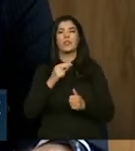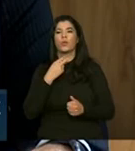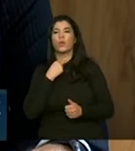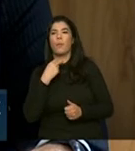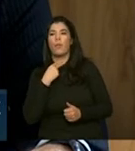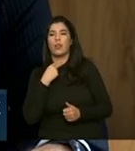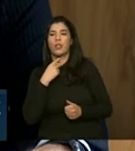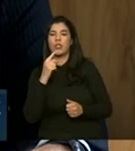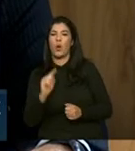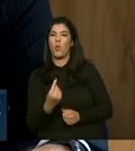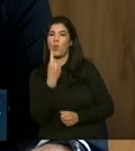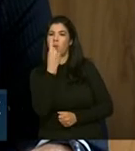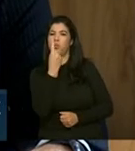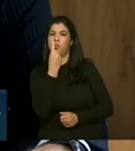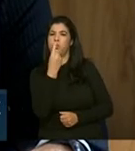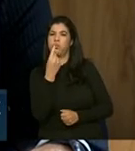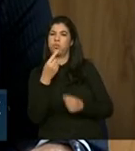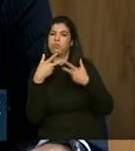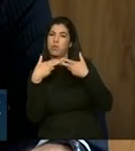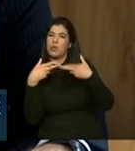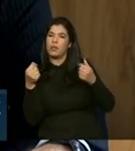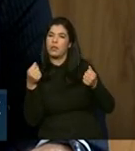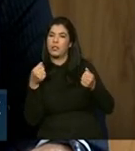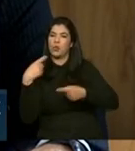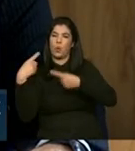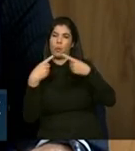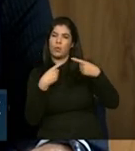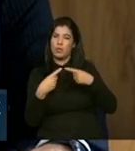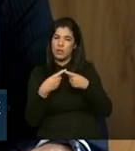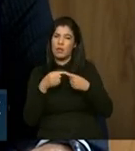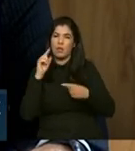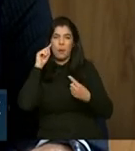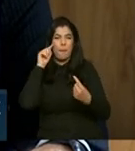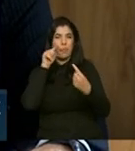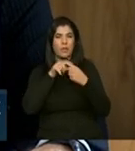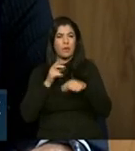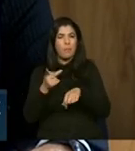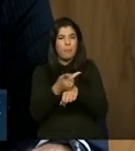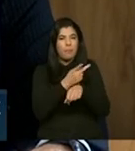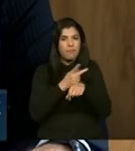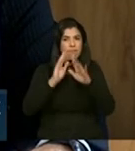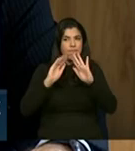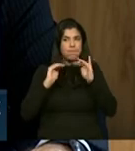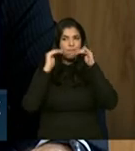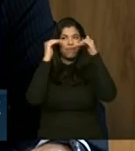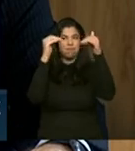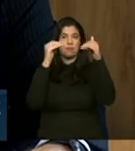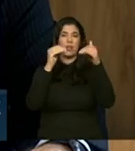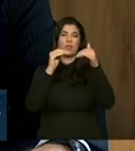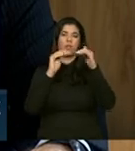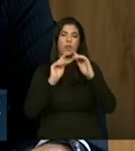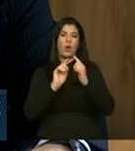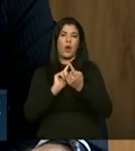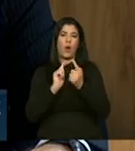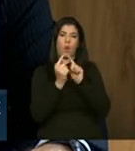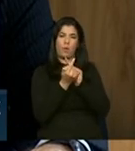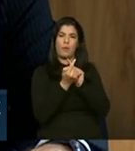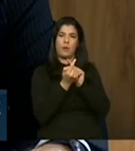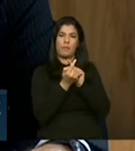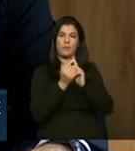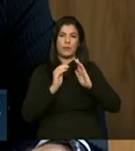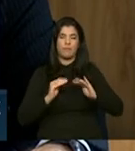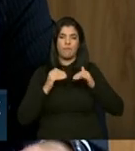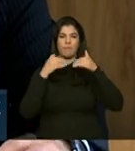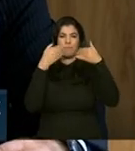grandes fatores competitivos em que nós não busquemos padrões de benchmark mundial para realmente criar em todas as frentes a